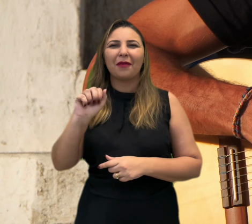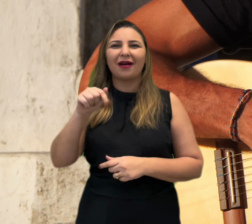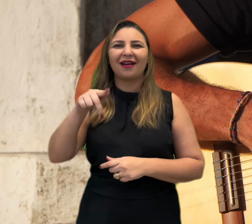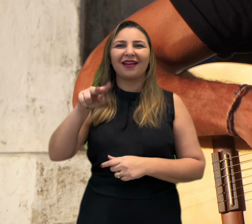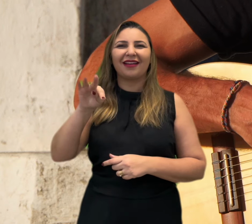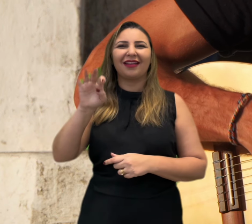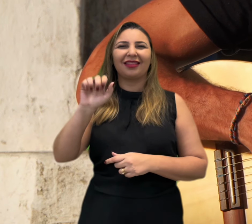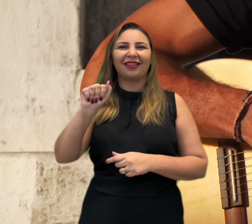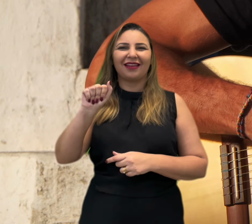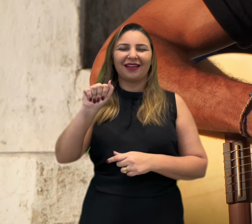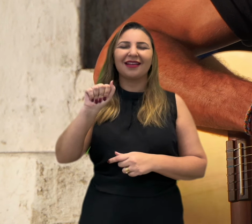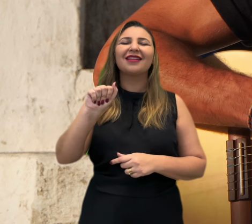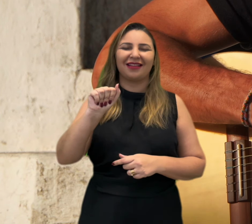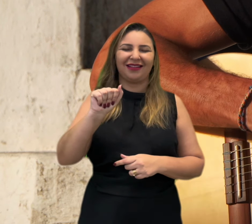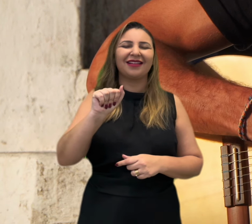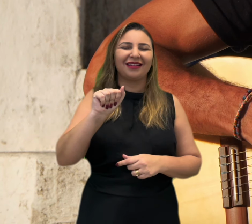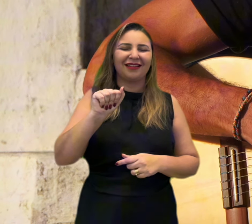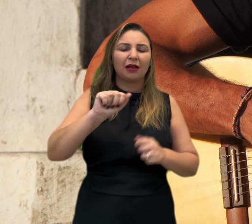Paquetá.